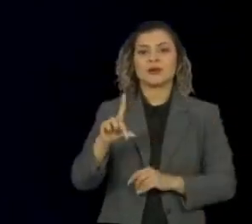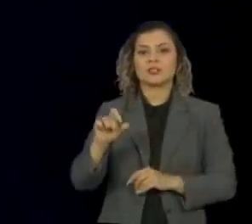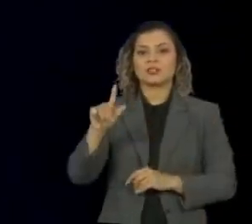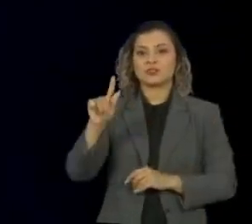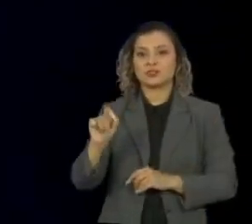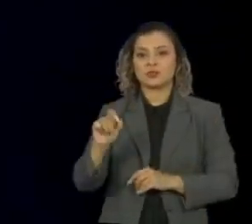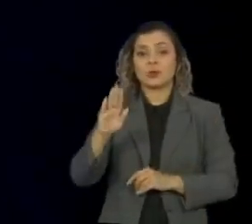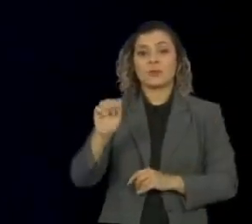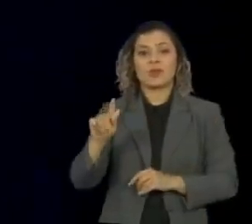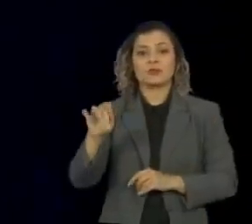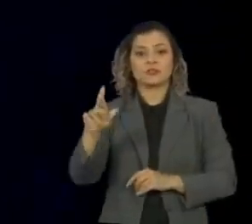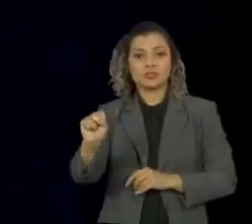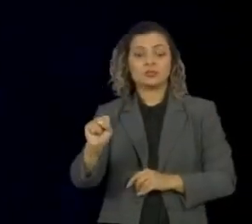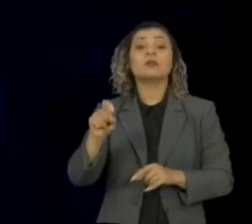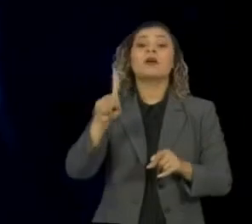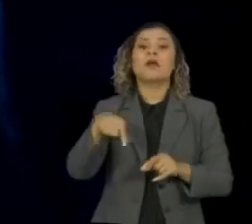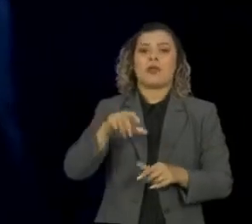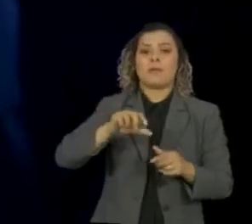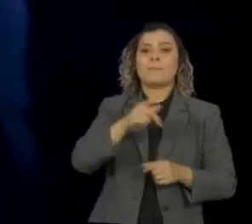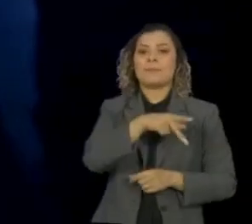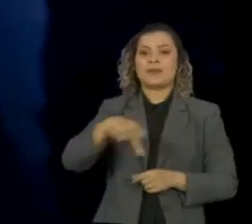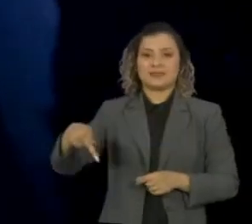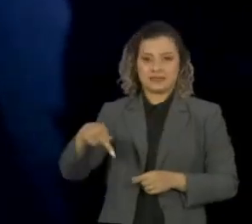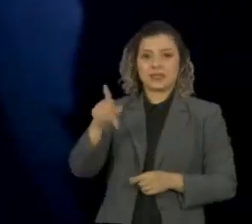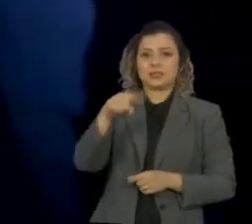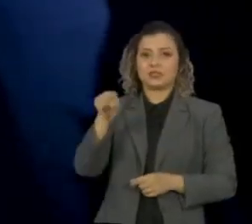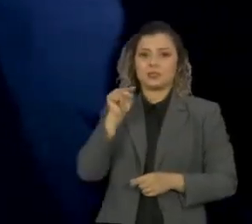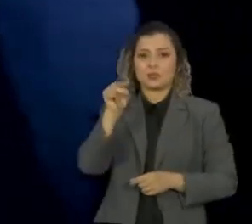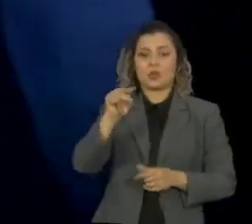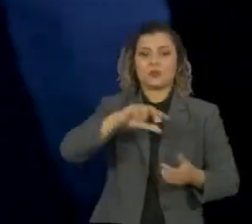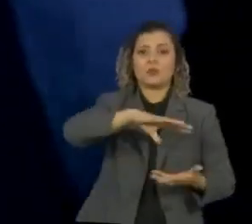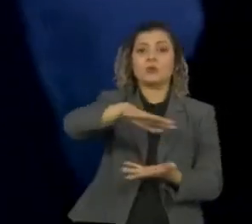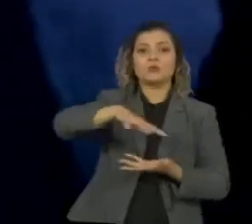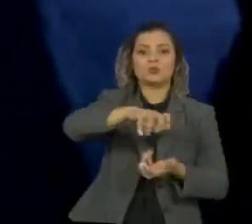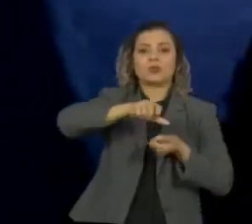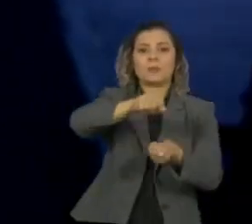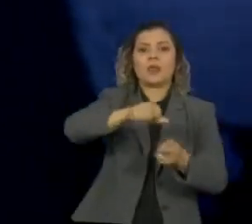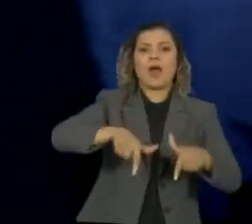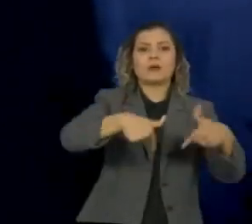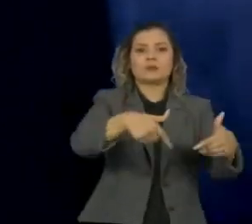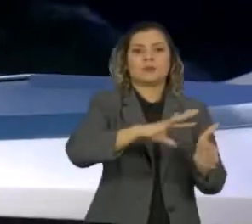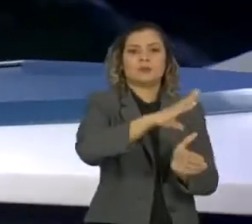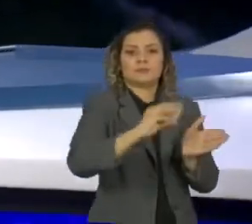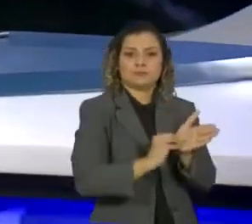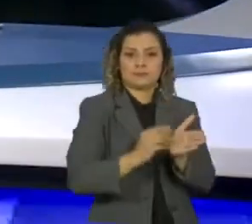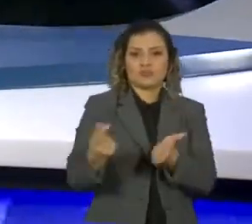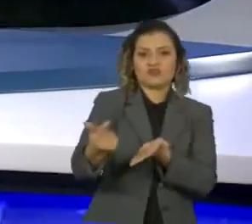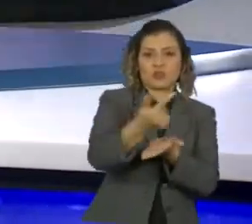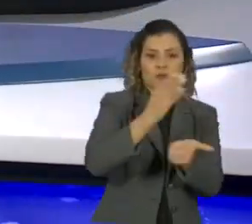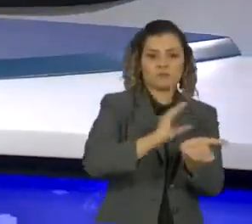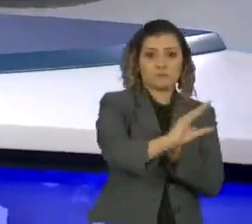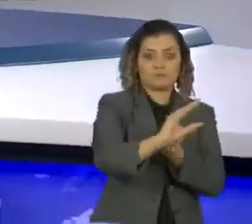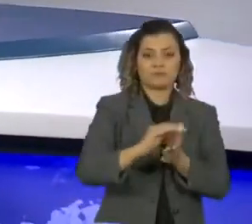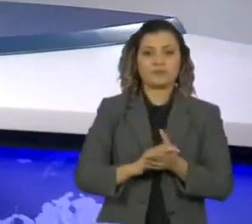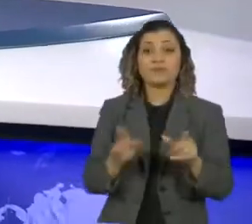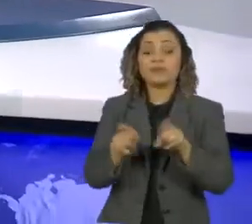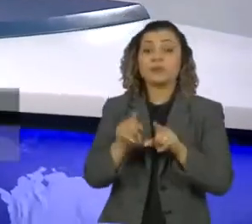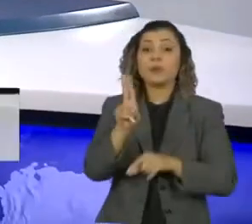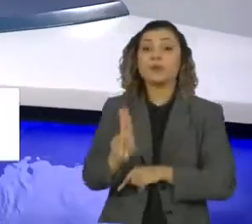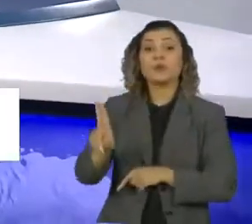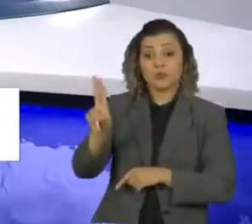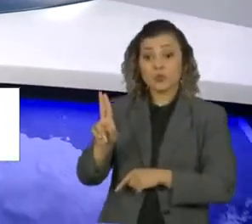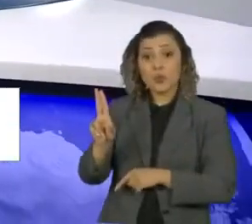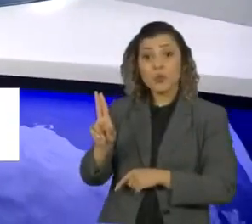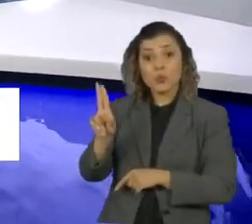Bracher, presidente do Itaú Unibanco, sobre o Plano de Desenvolvimento Sustentável para a Amazônia. E ainda, a Universidade